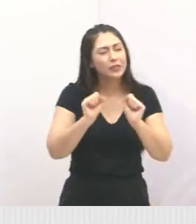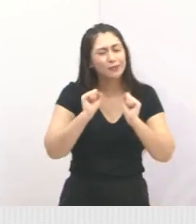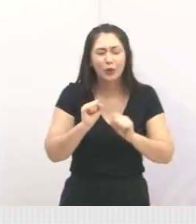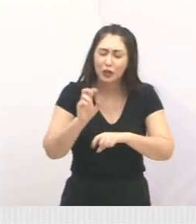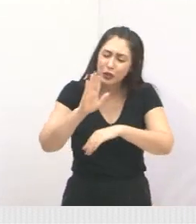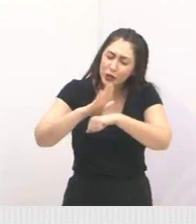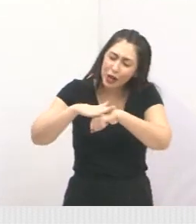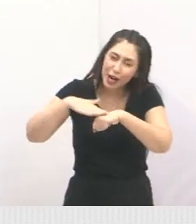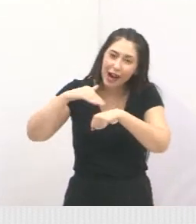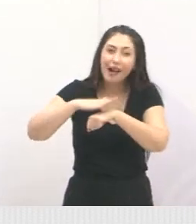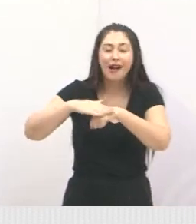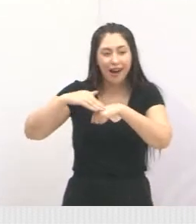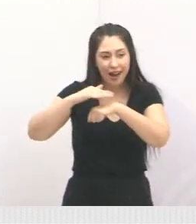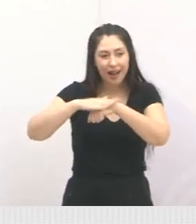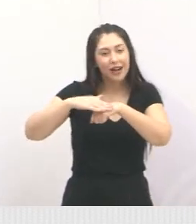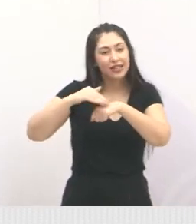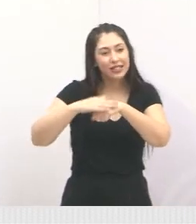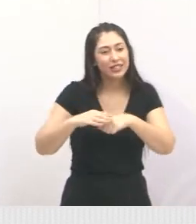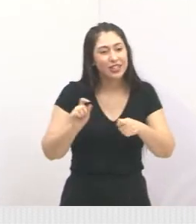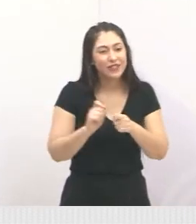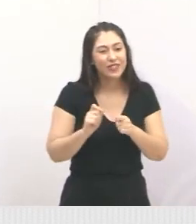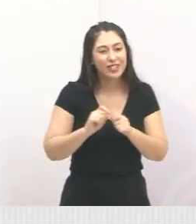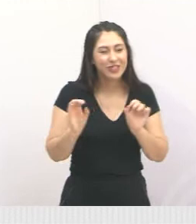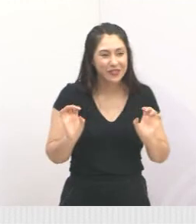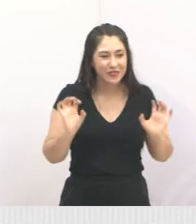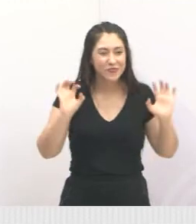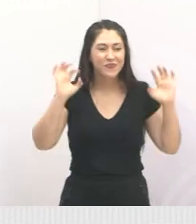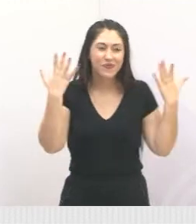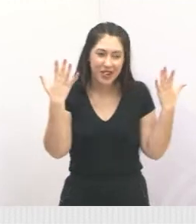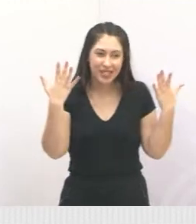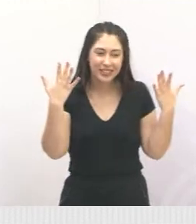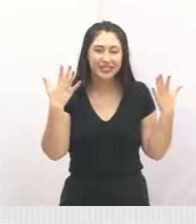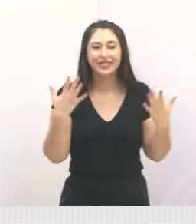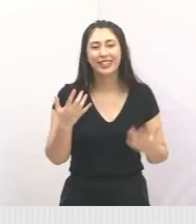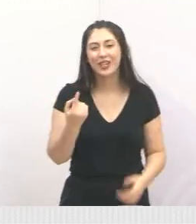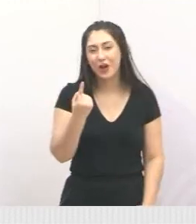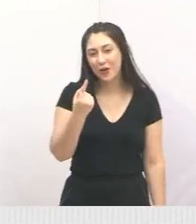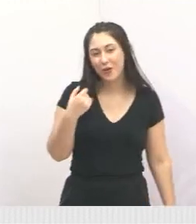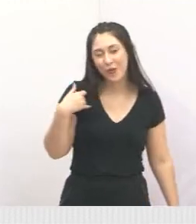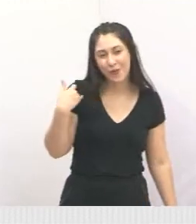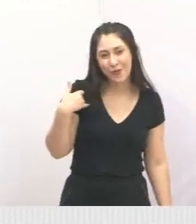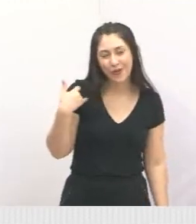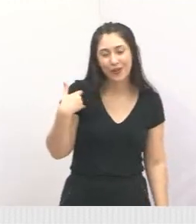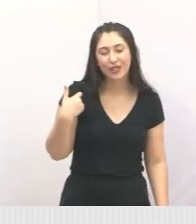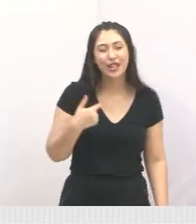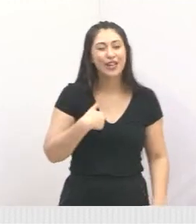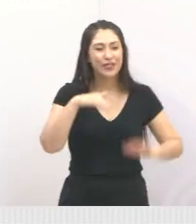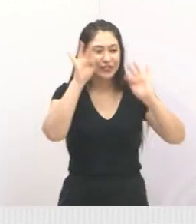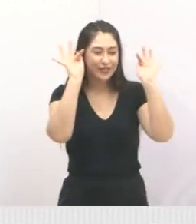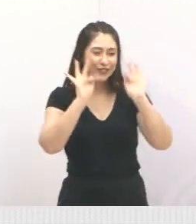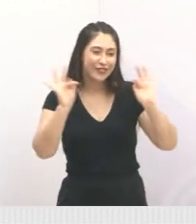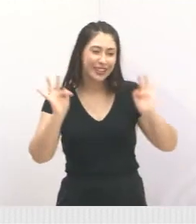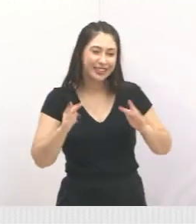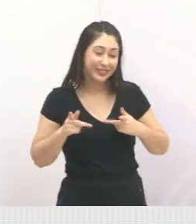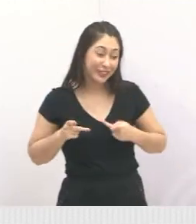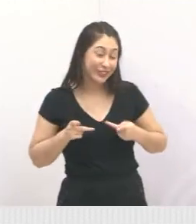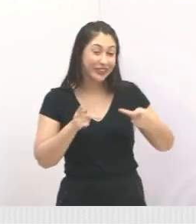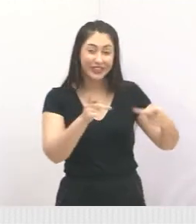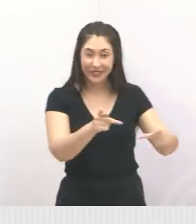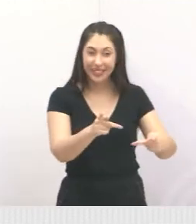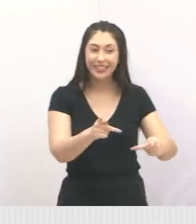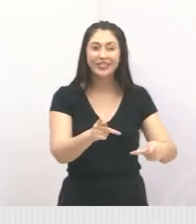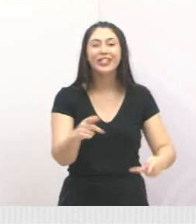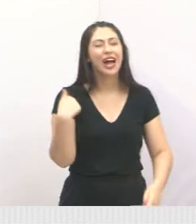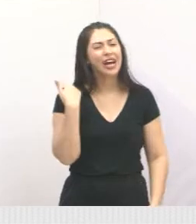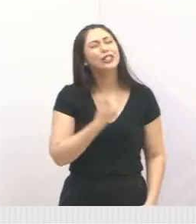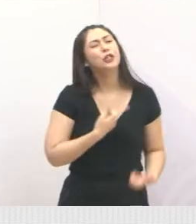animal com todo carinho, né? Então foi feita essa festinha aí para Charlotte de 1 ano e eu fiquei muito feliz de ter sido convidada. É assim